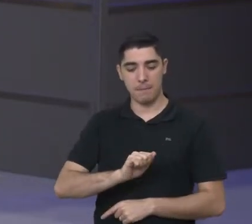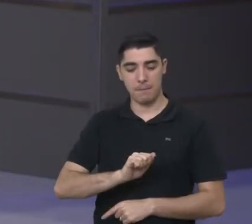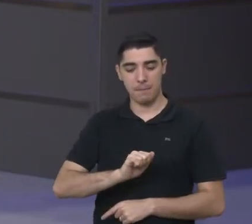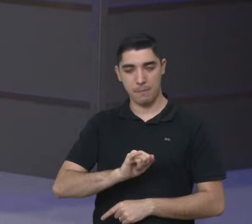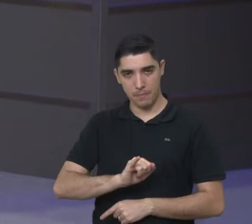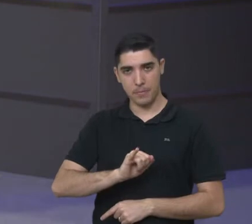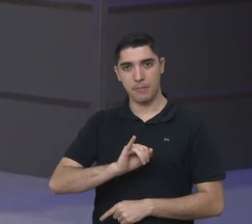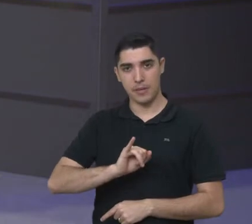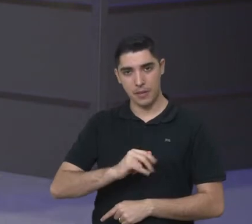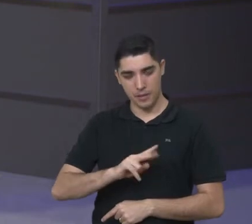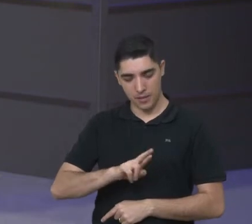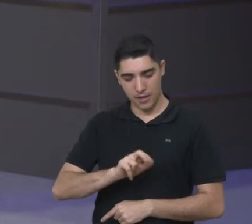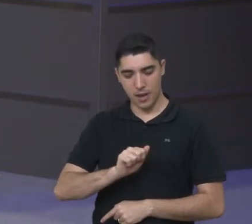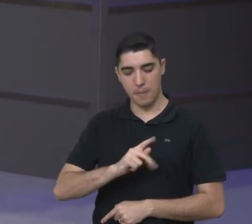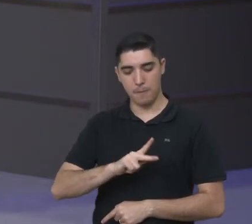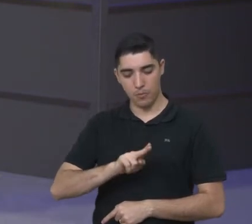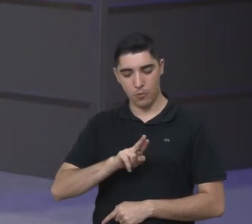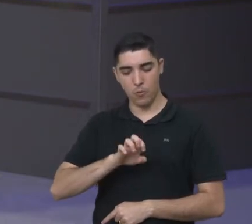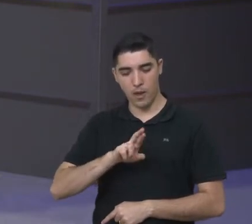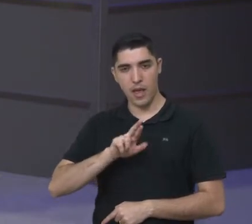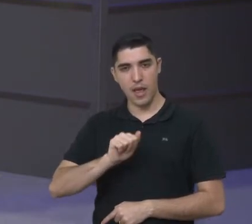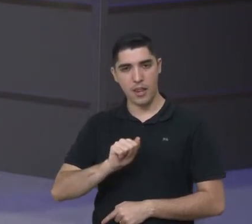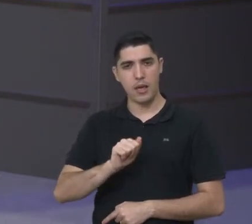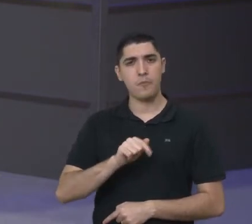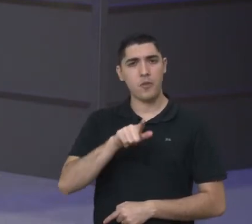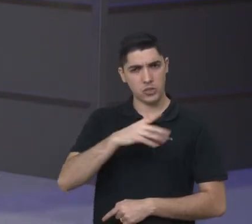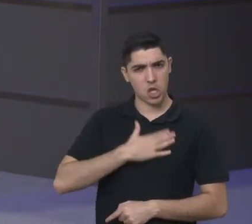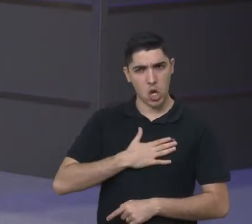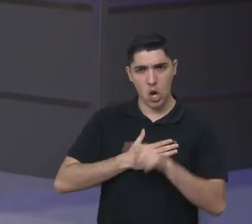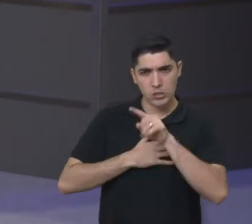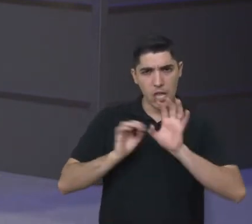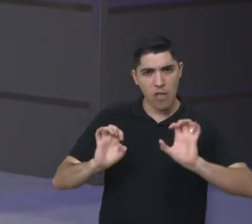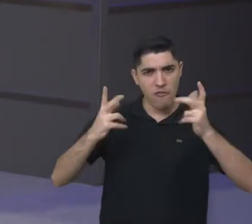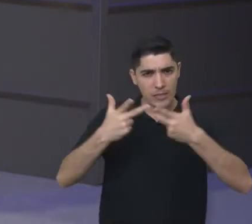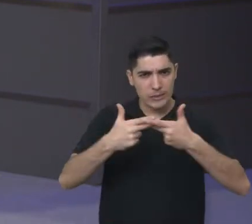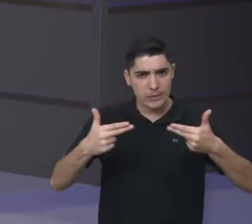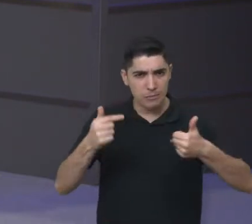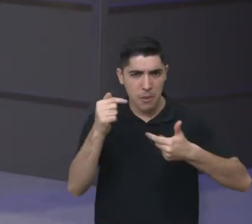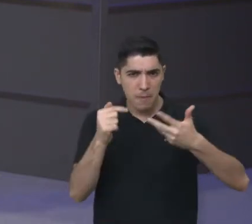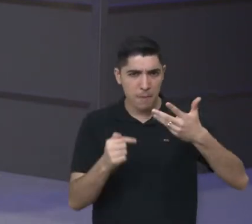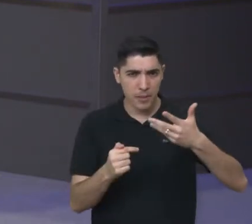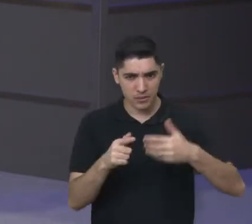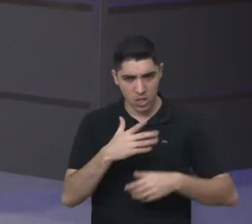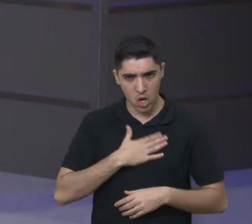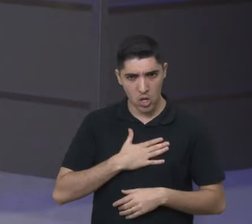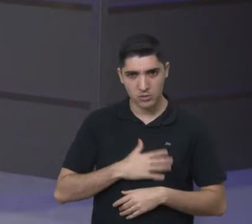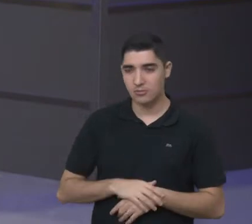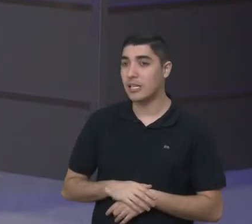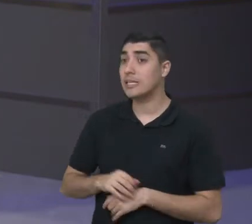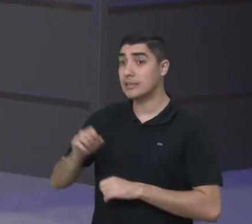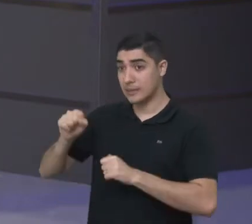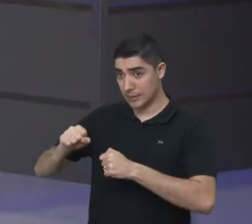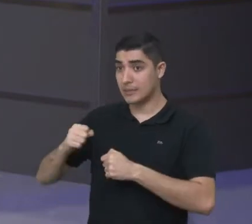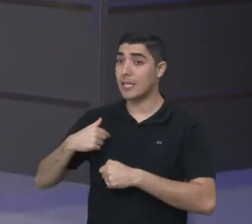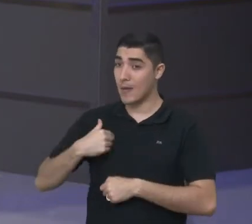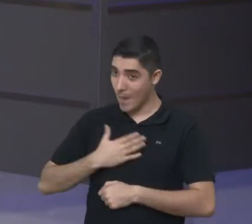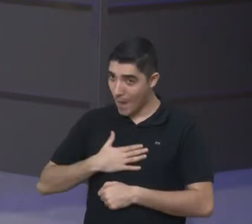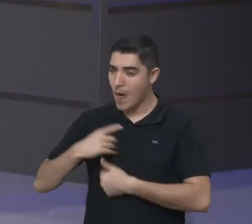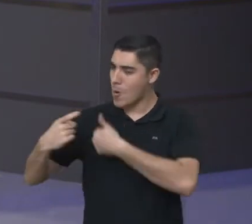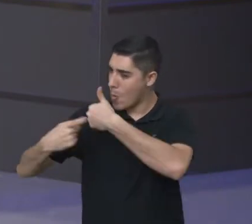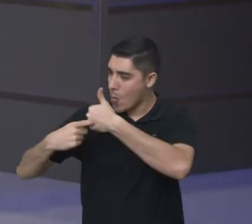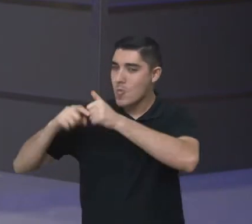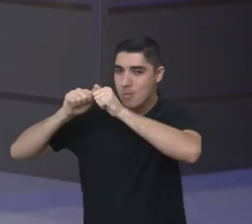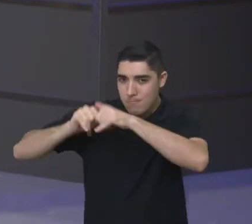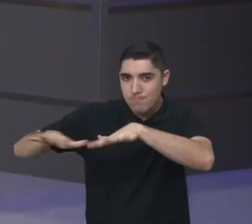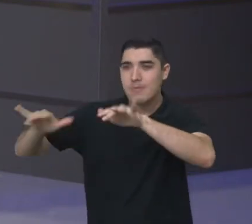Monstros. 13 anos da arte de Tim Burton. Você curte? Compartilha? Curta e compartilha. Cara, parece que você